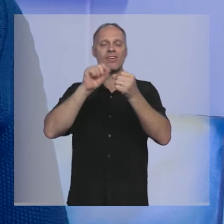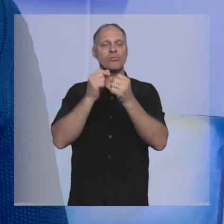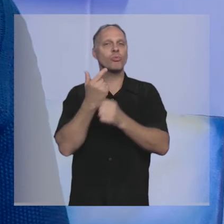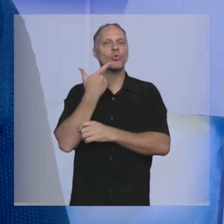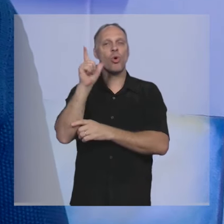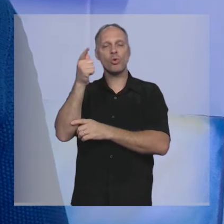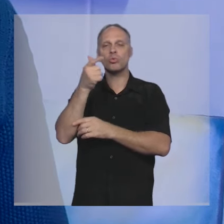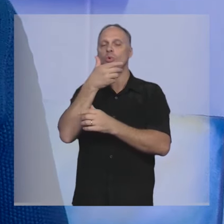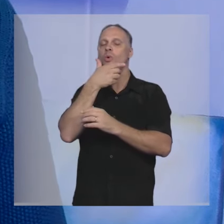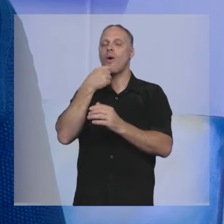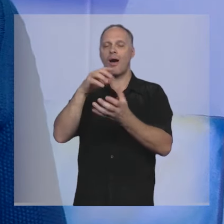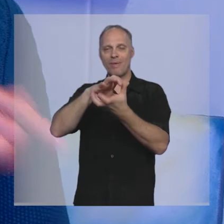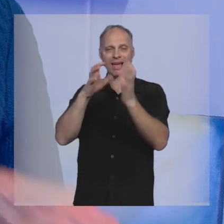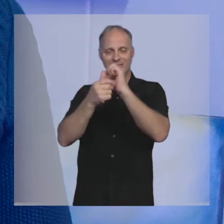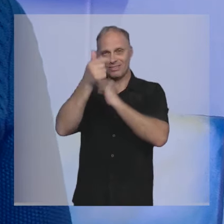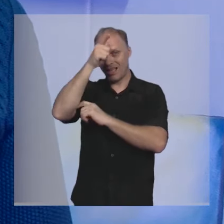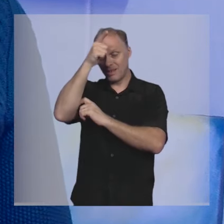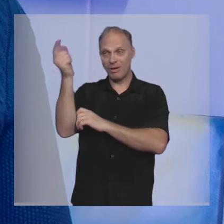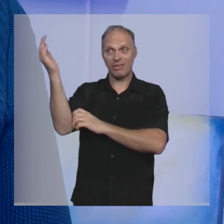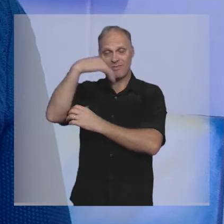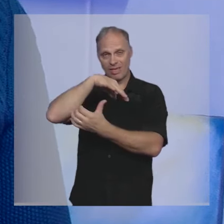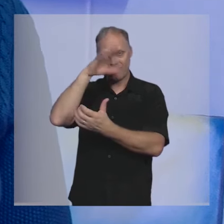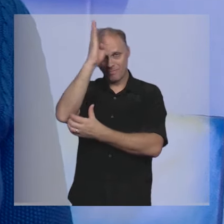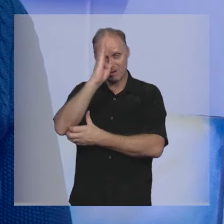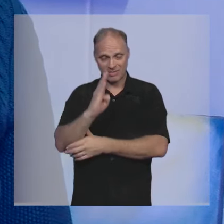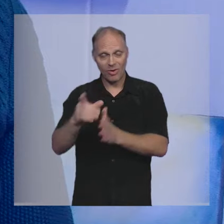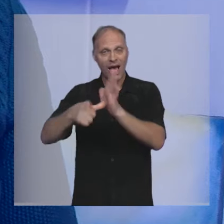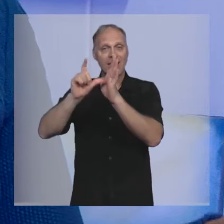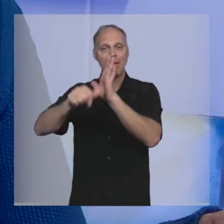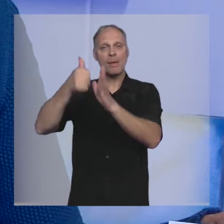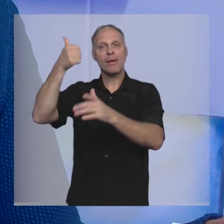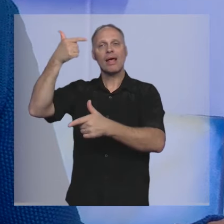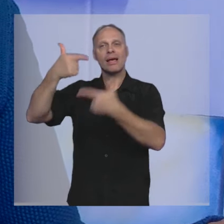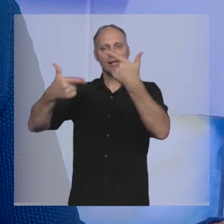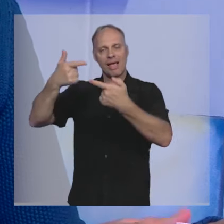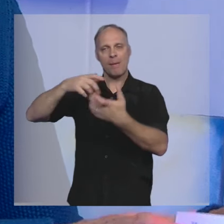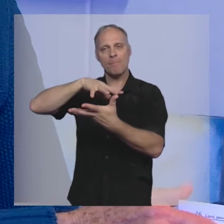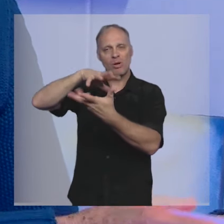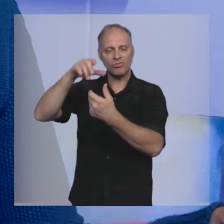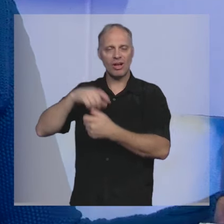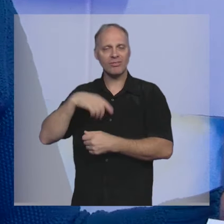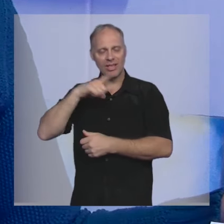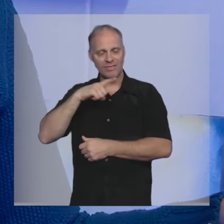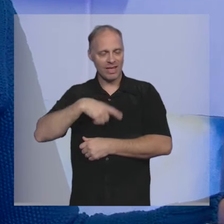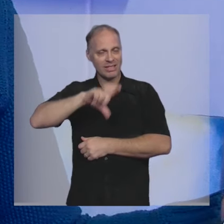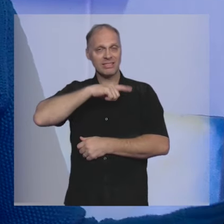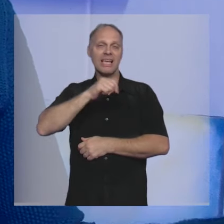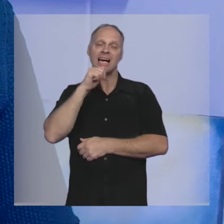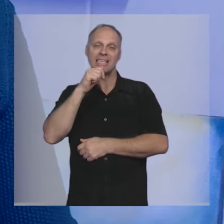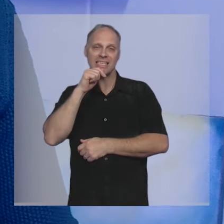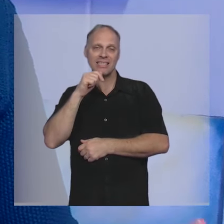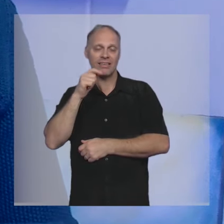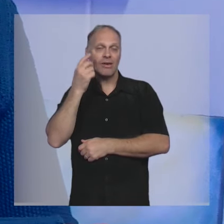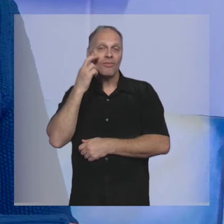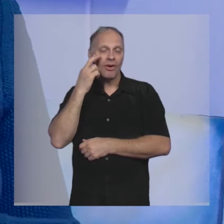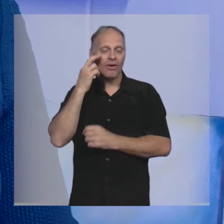um outro artista alemão que veio para o Brasil antes da Primeira Guerra Mundial. E aí eu vou